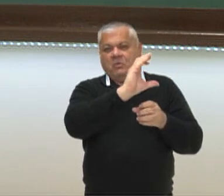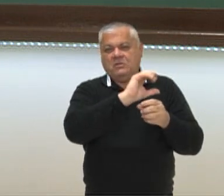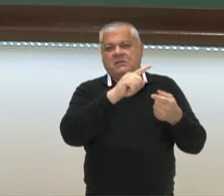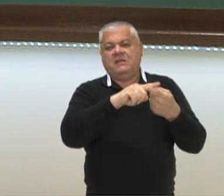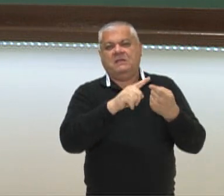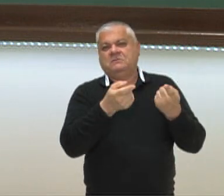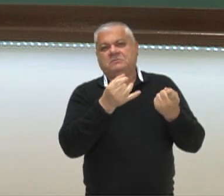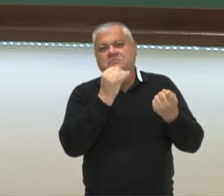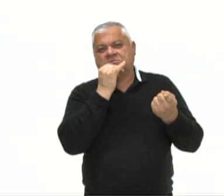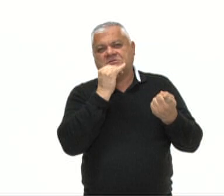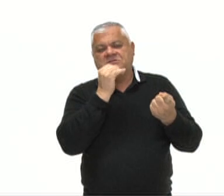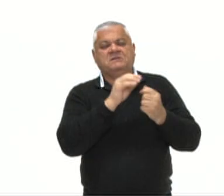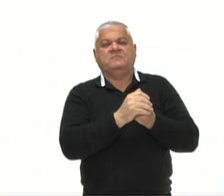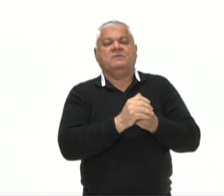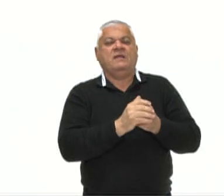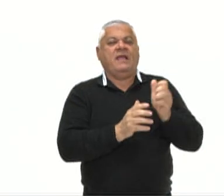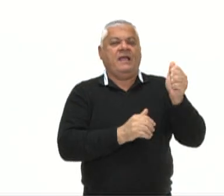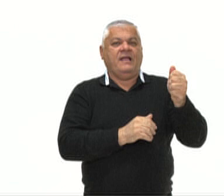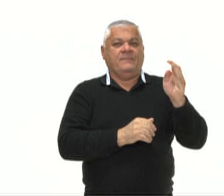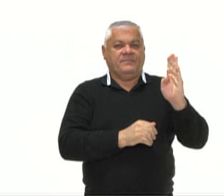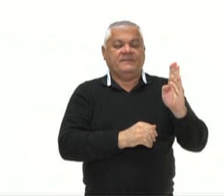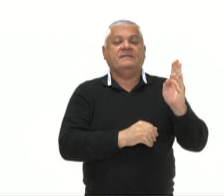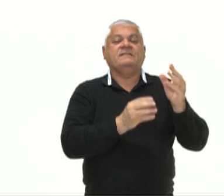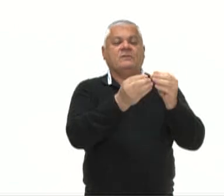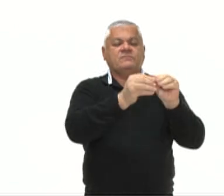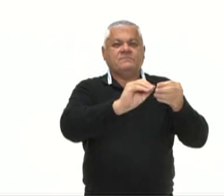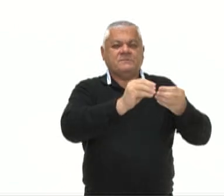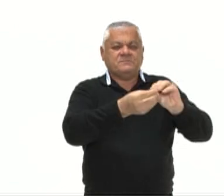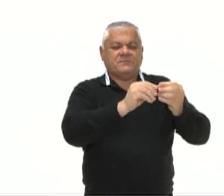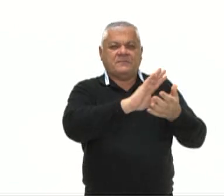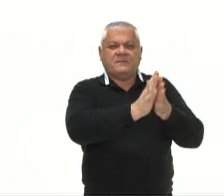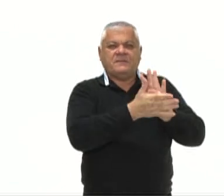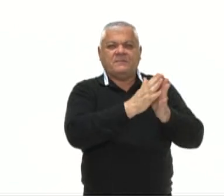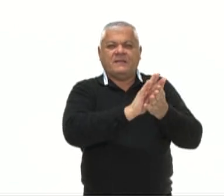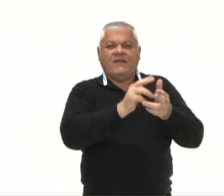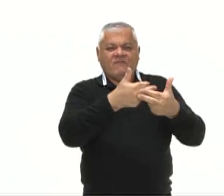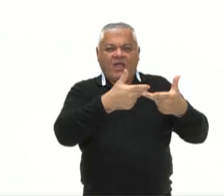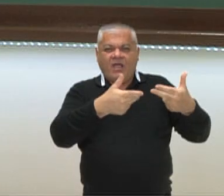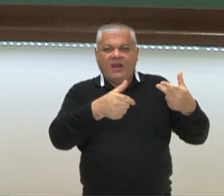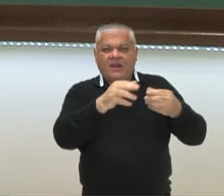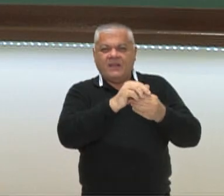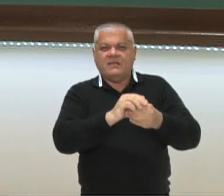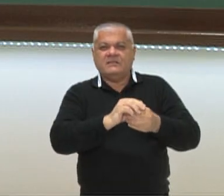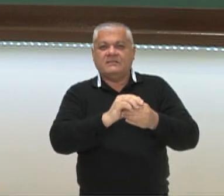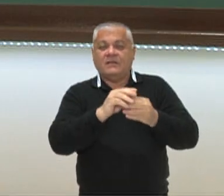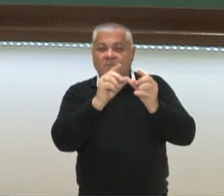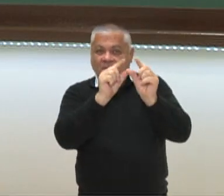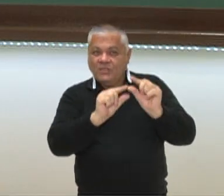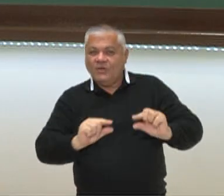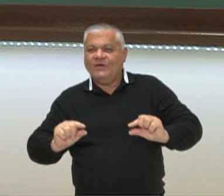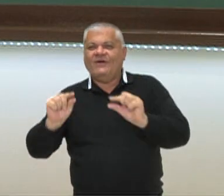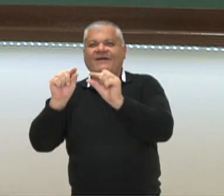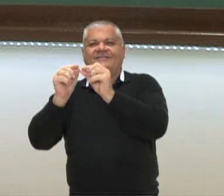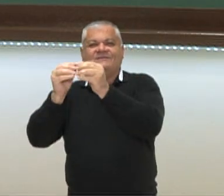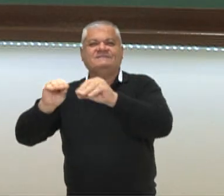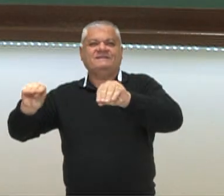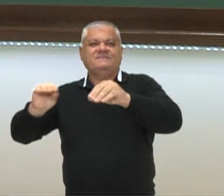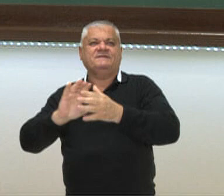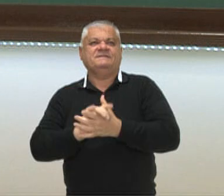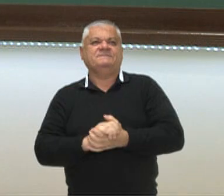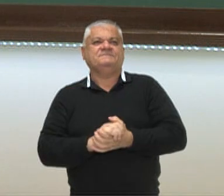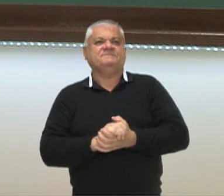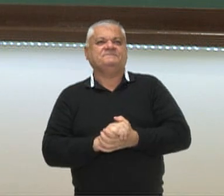né, um polissacarídeo, ele é quebrado em moléculas de monossacarídeo menores, nesse caso,